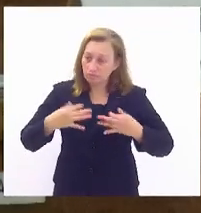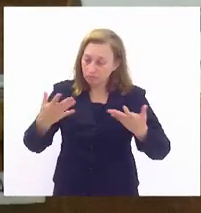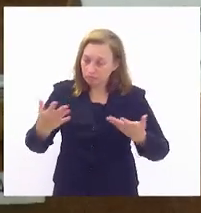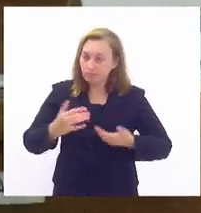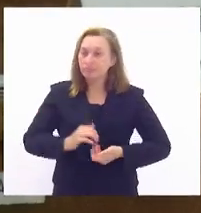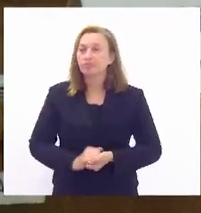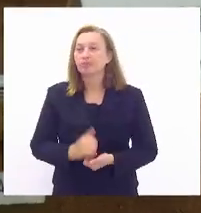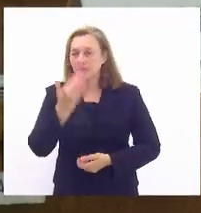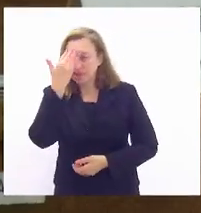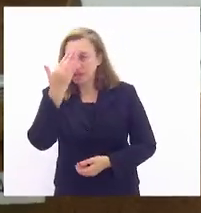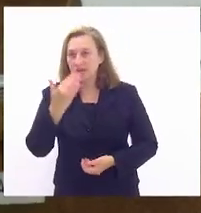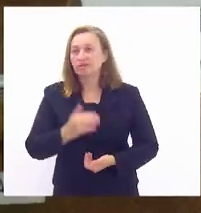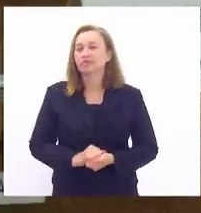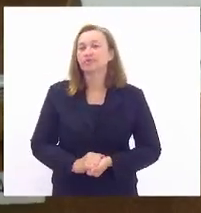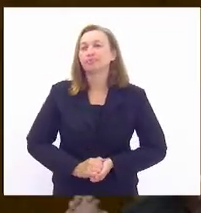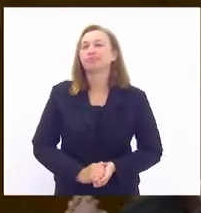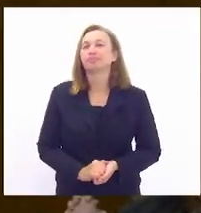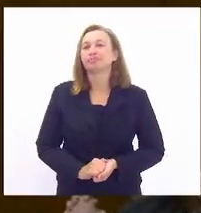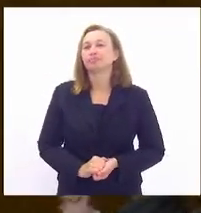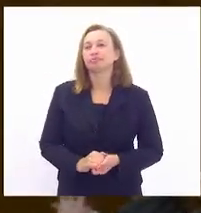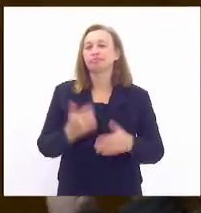disposição. Obrigada.